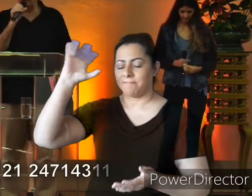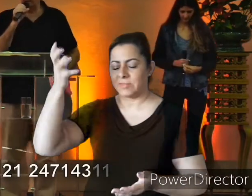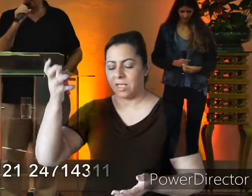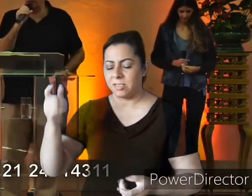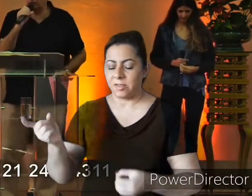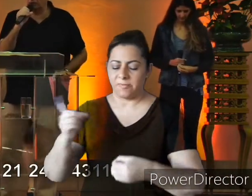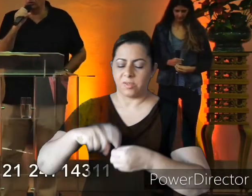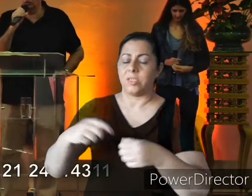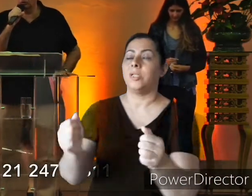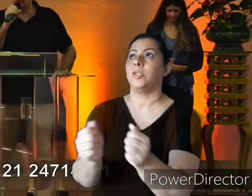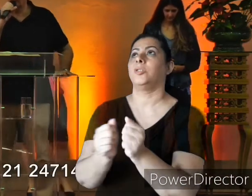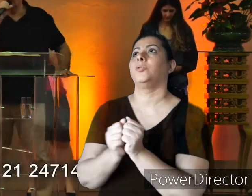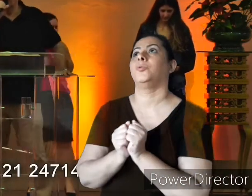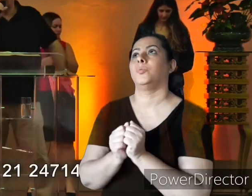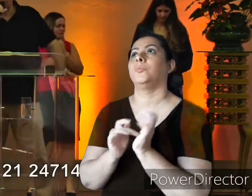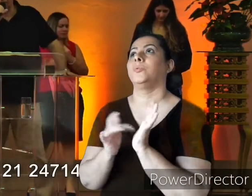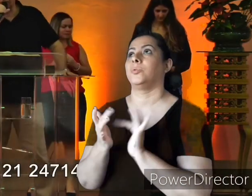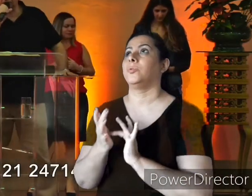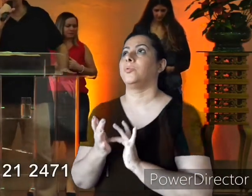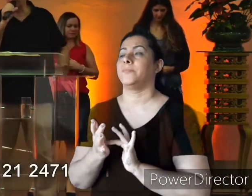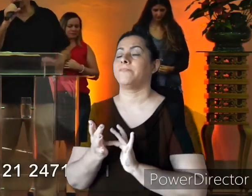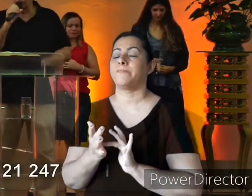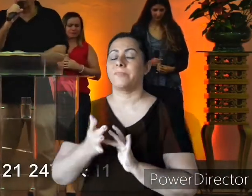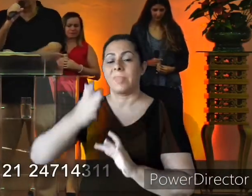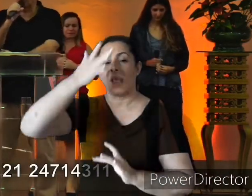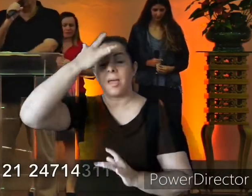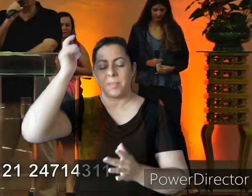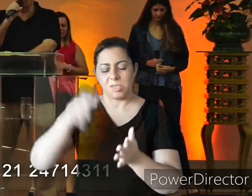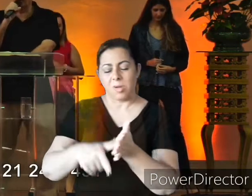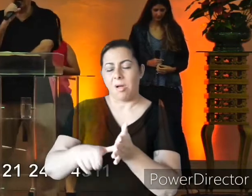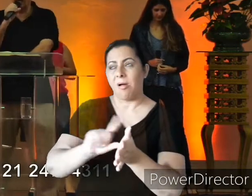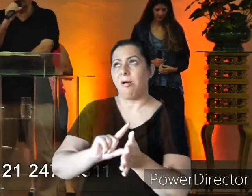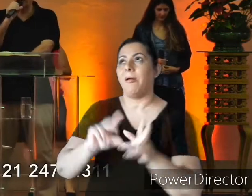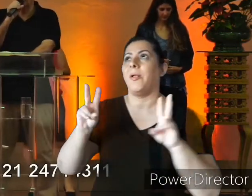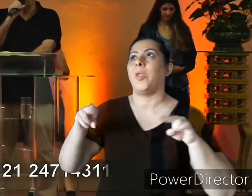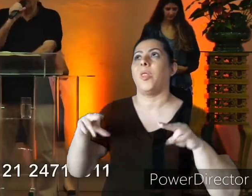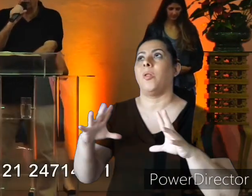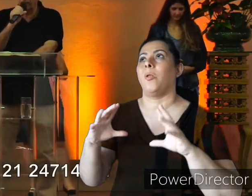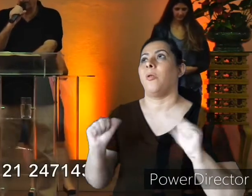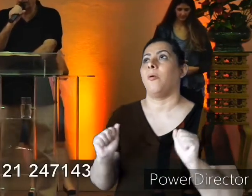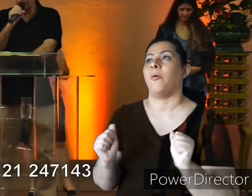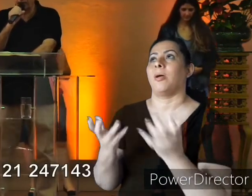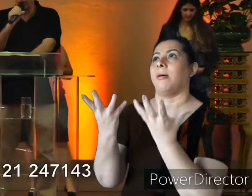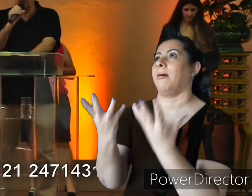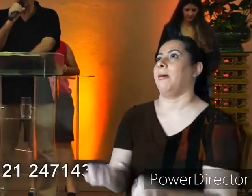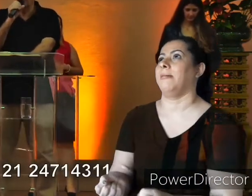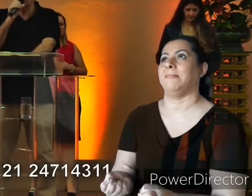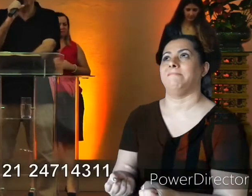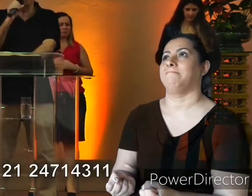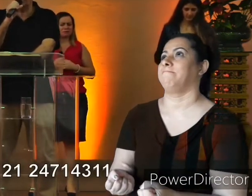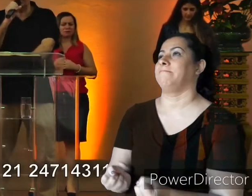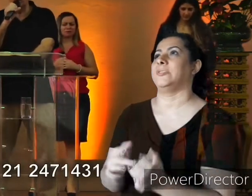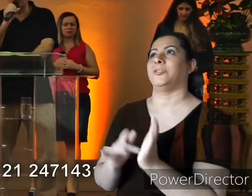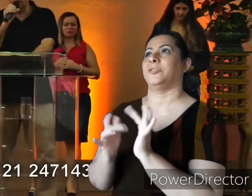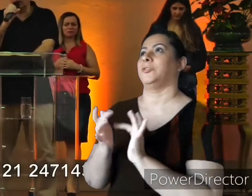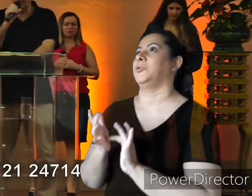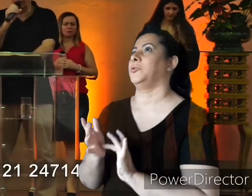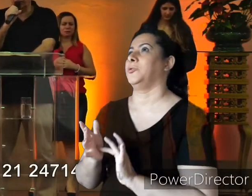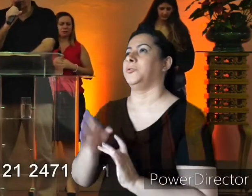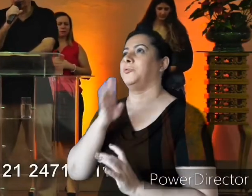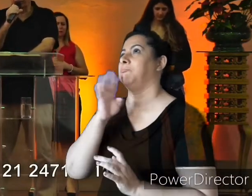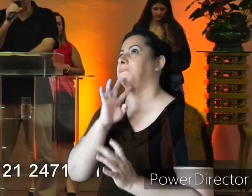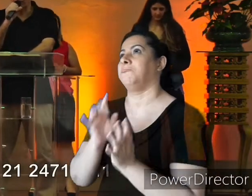palavra, participando desse culto, possam dizer com as suas bocas, com seus lábios: Eis-me aqui, Senhor, eu entrego o